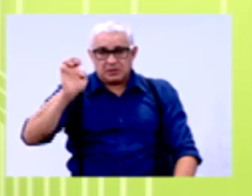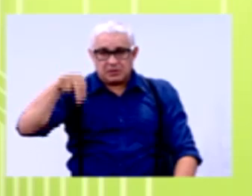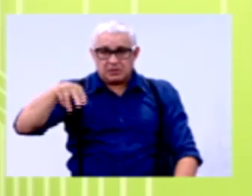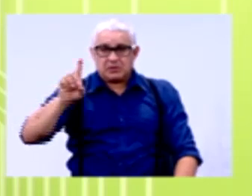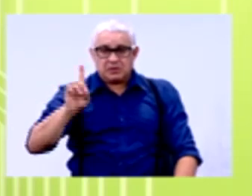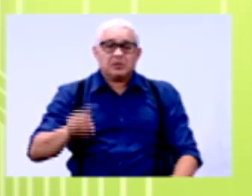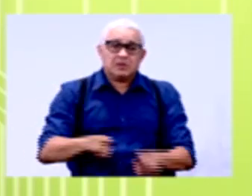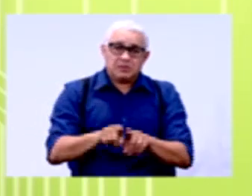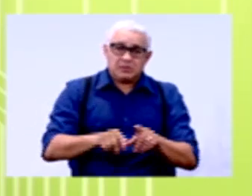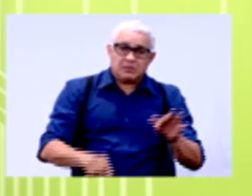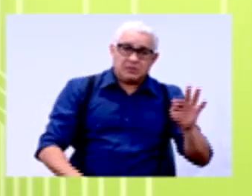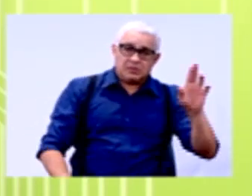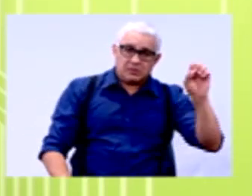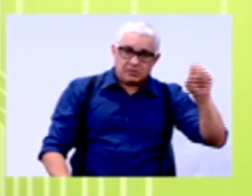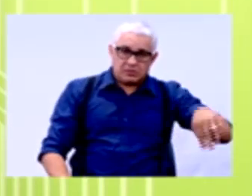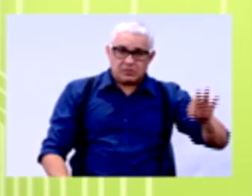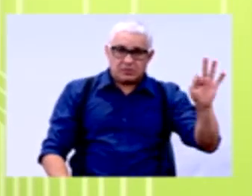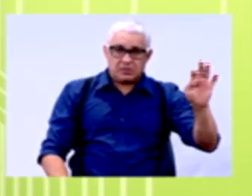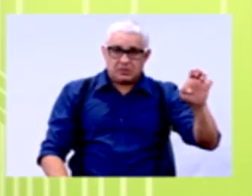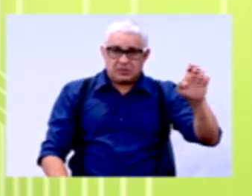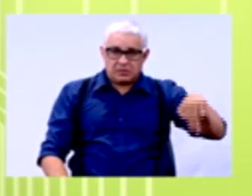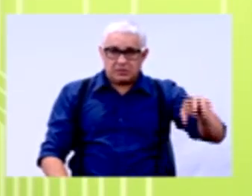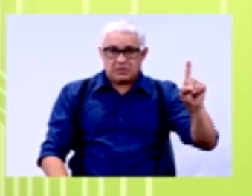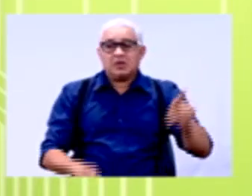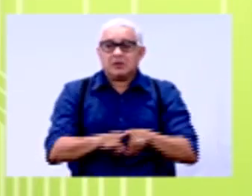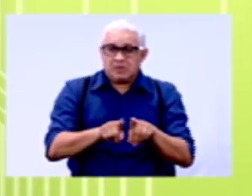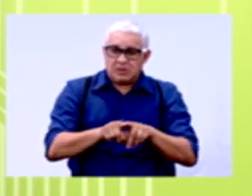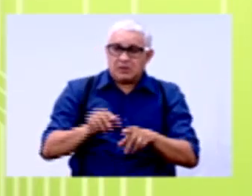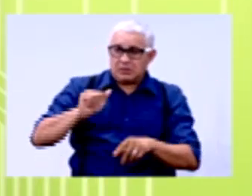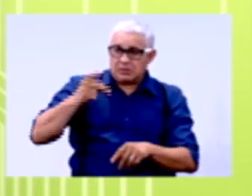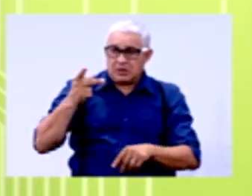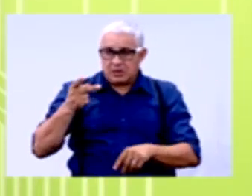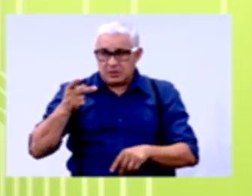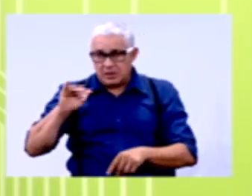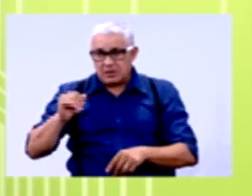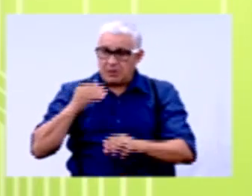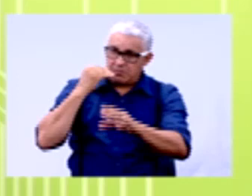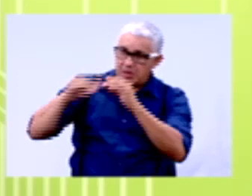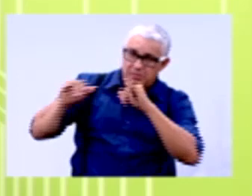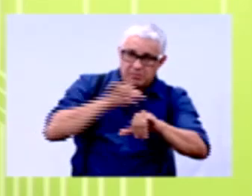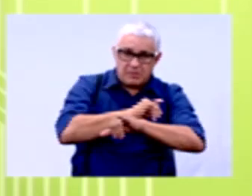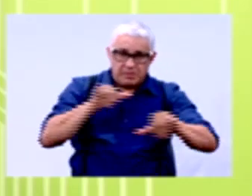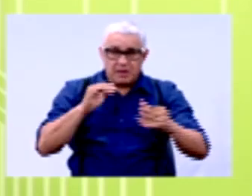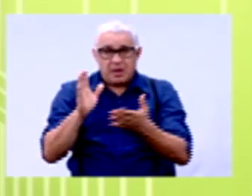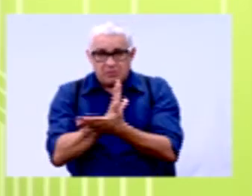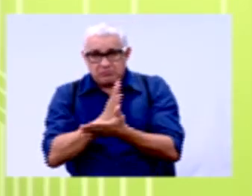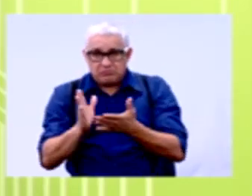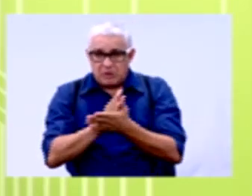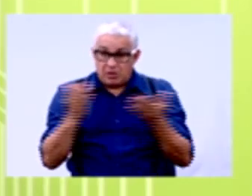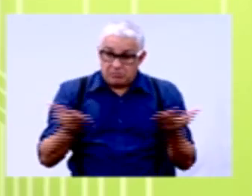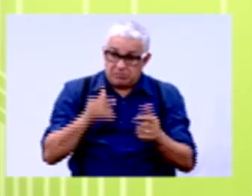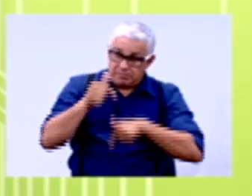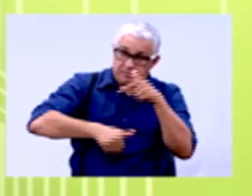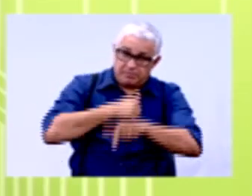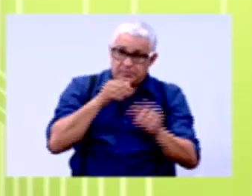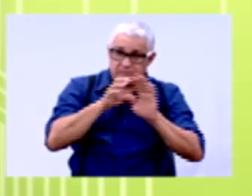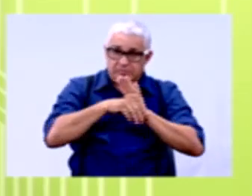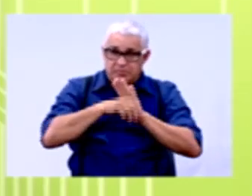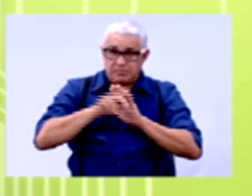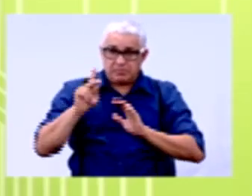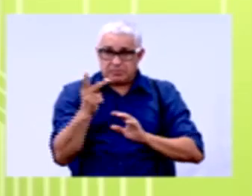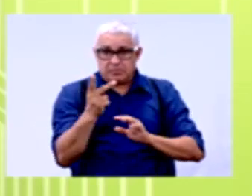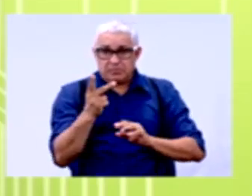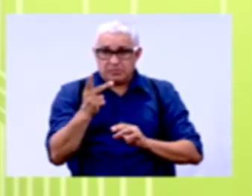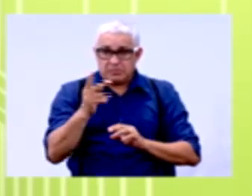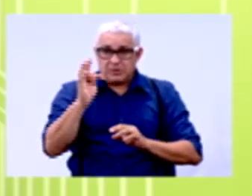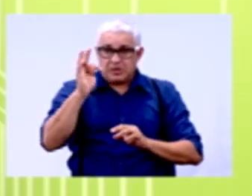receber informação através de uma API. Né, a partir de agora a gente vai trabalhar alguns conceitos de HTML5. Né.